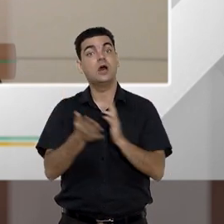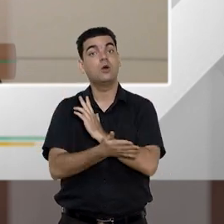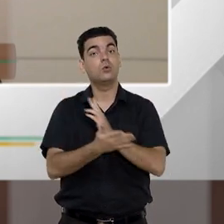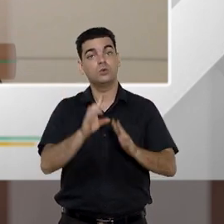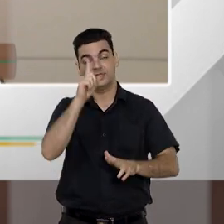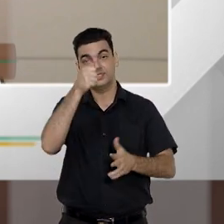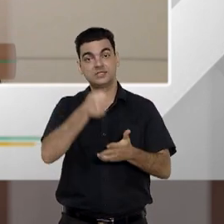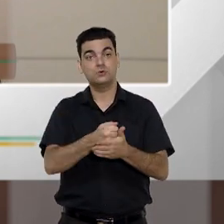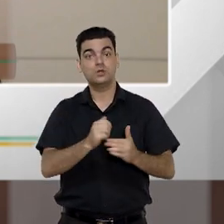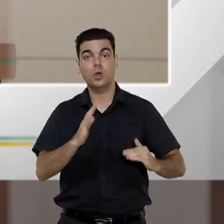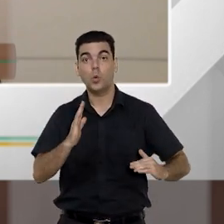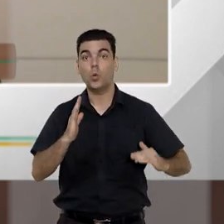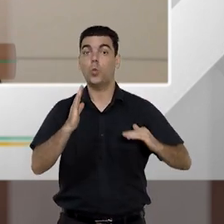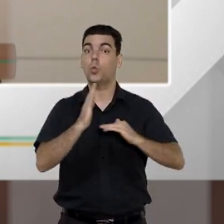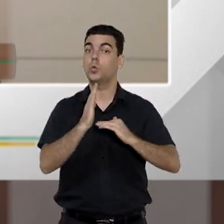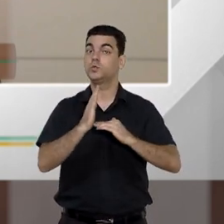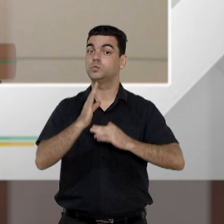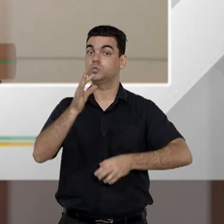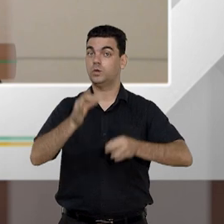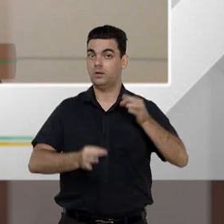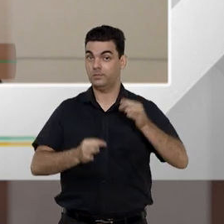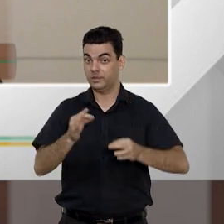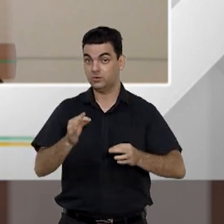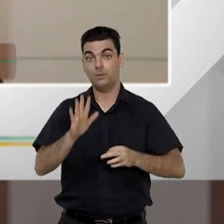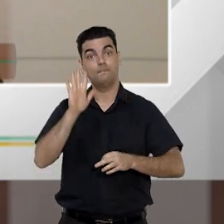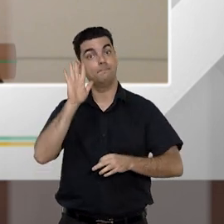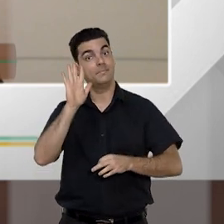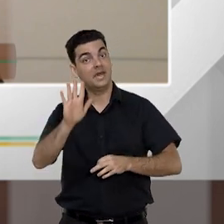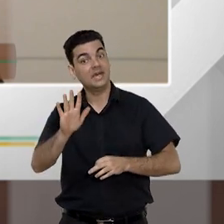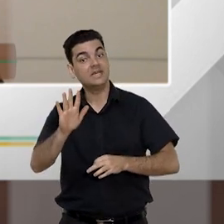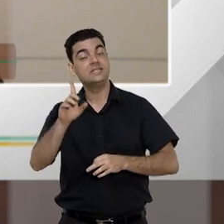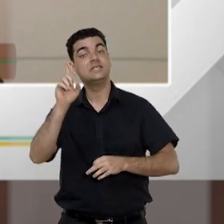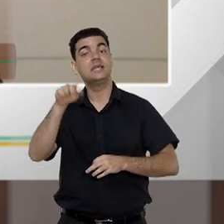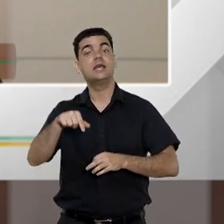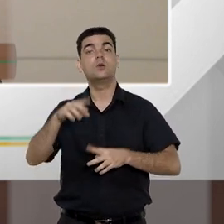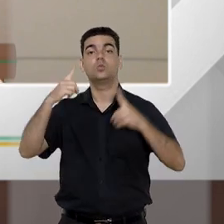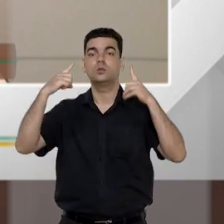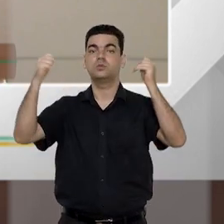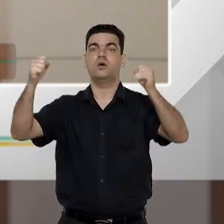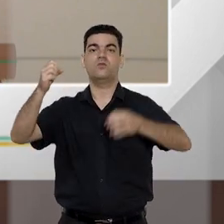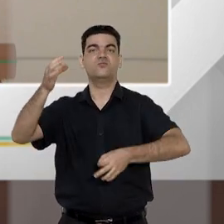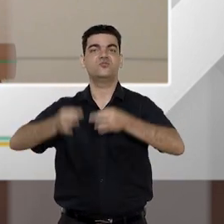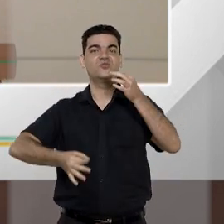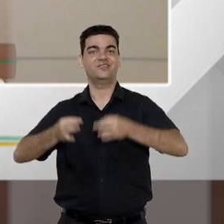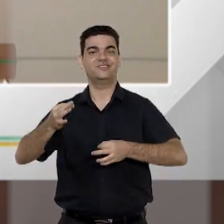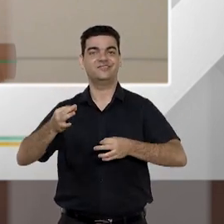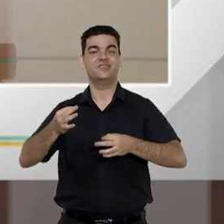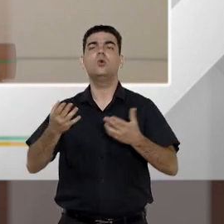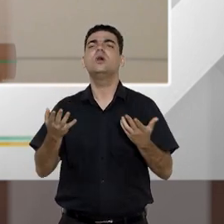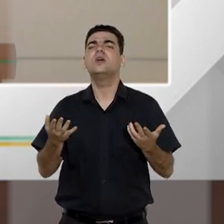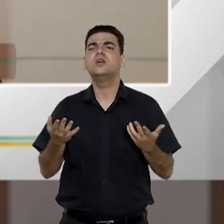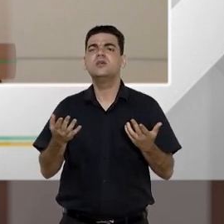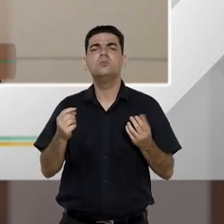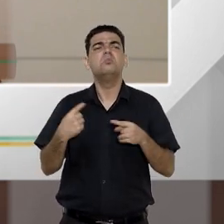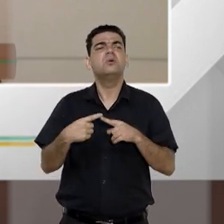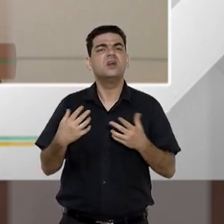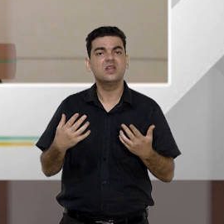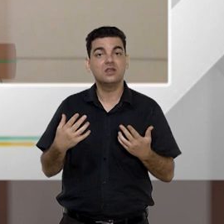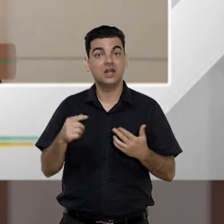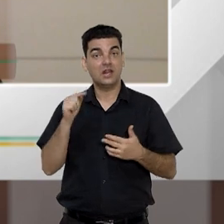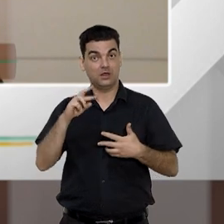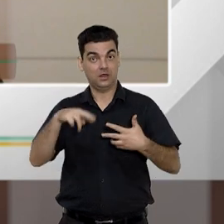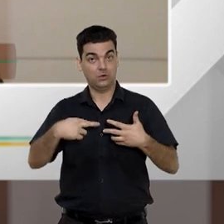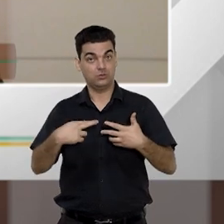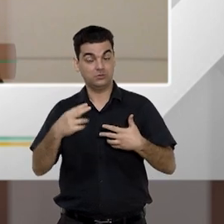recurso especial de decisões proferidas em última ou única instância, dadas por tribunal. Por tribunal, ou